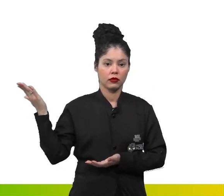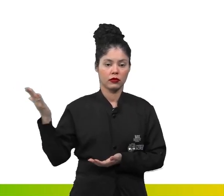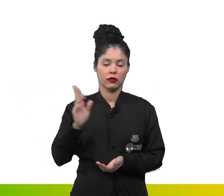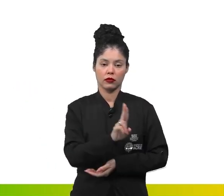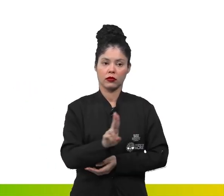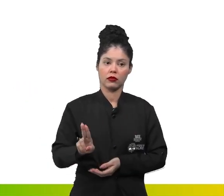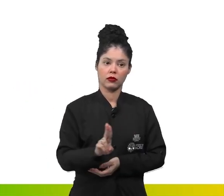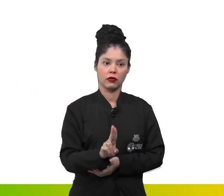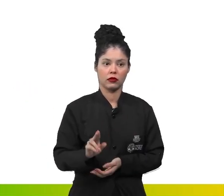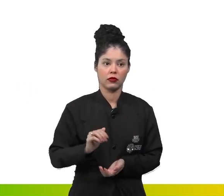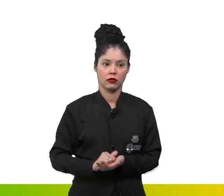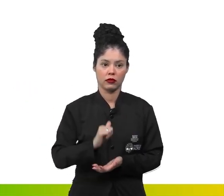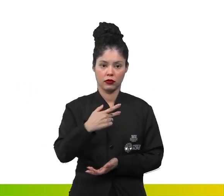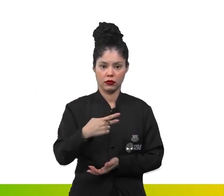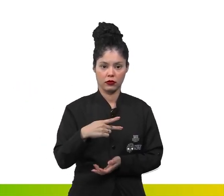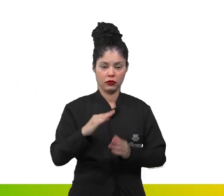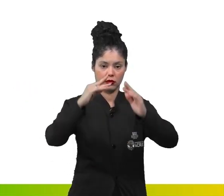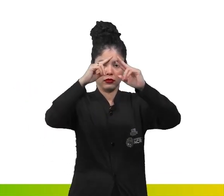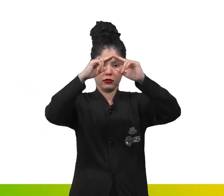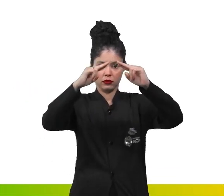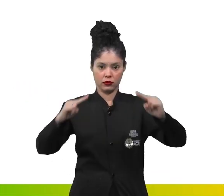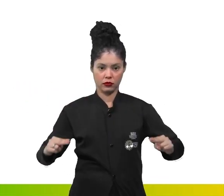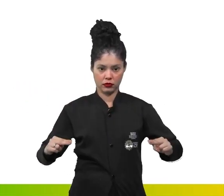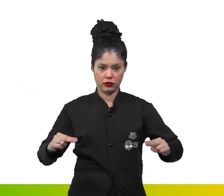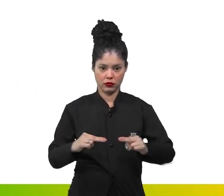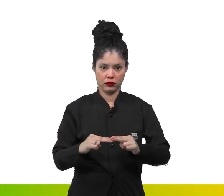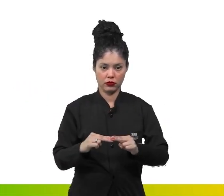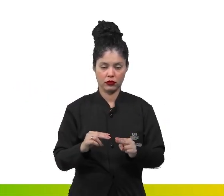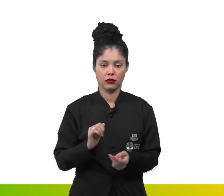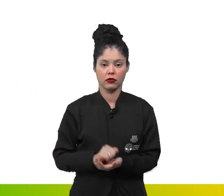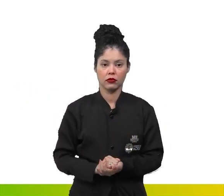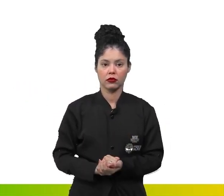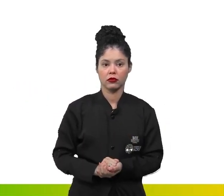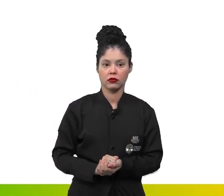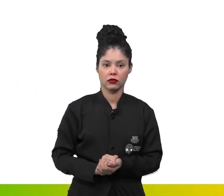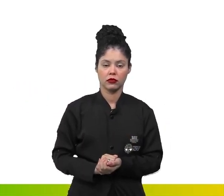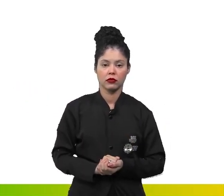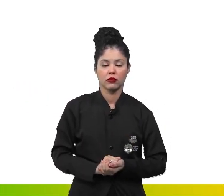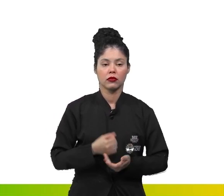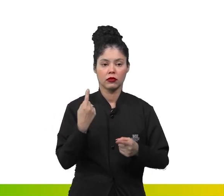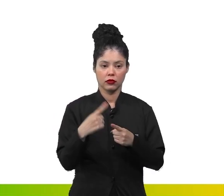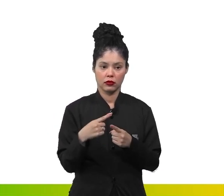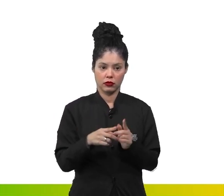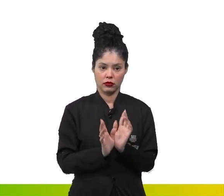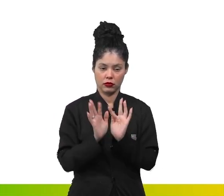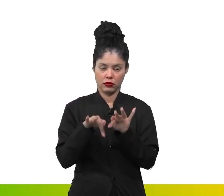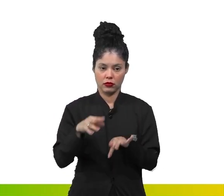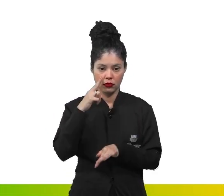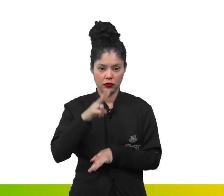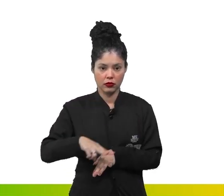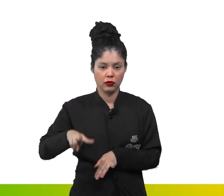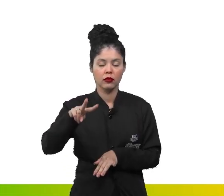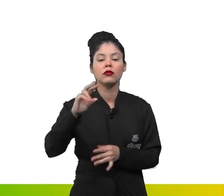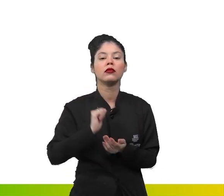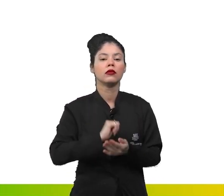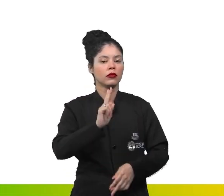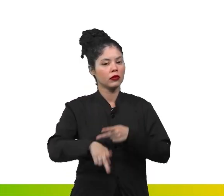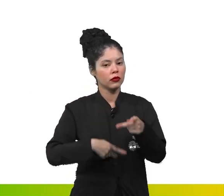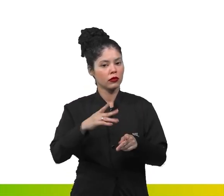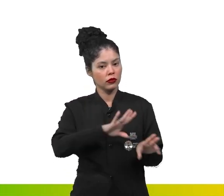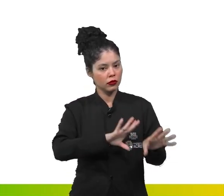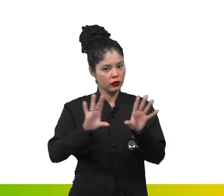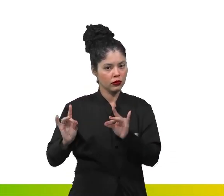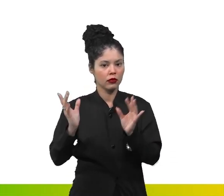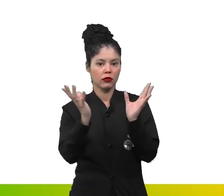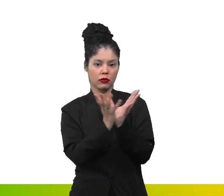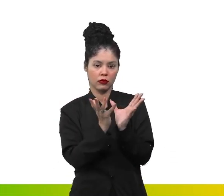ele é chamado de pirâmide etária. Por que, professor, ele recebe esse nome? Porque ao final, quando você distribui a população através de